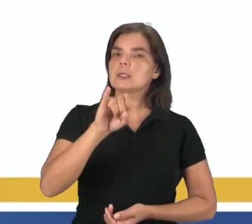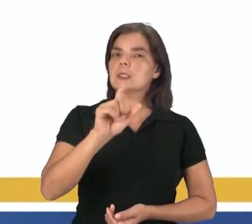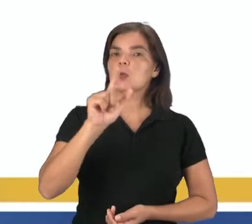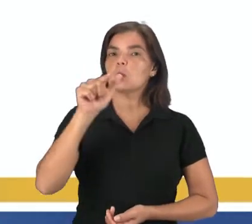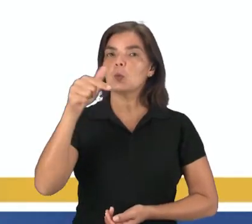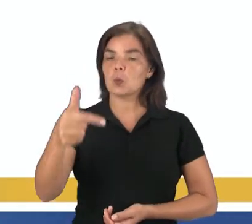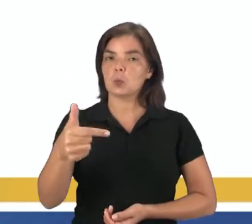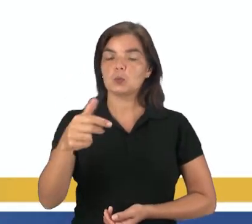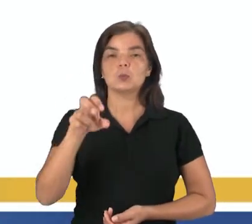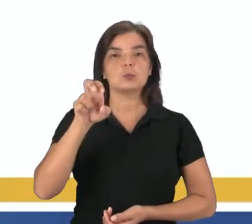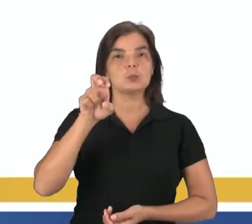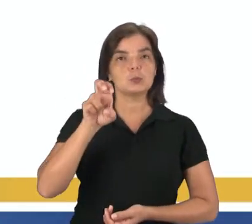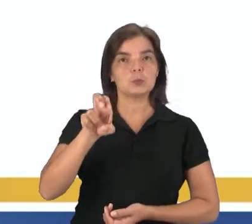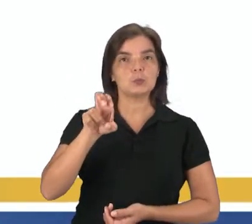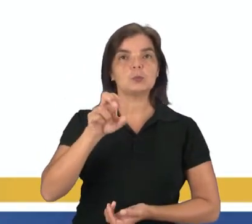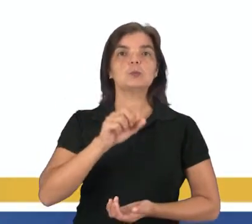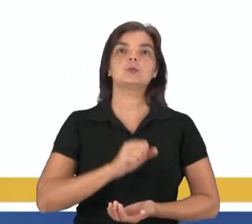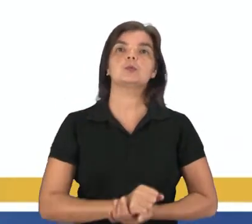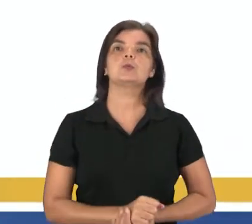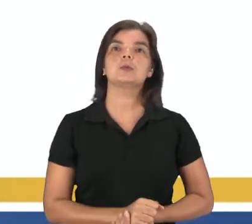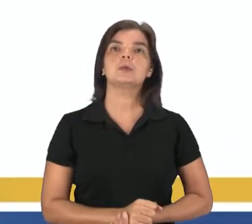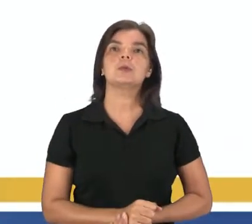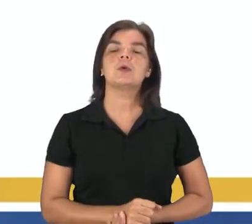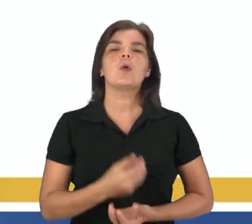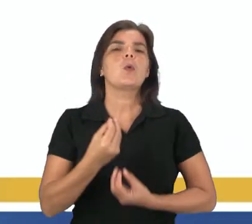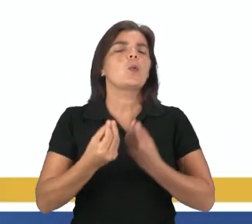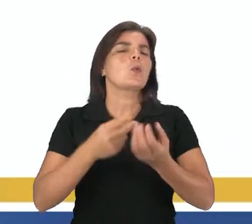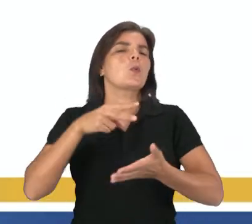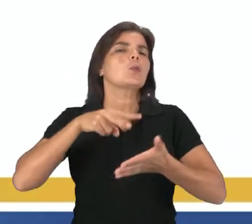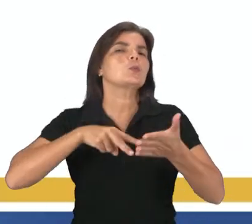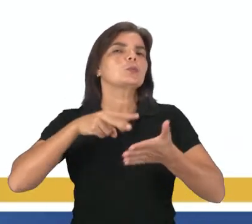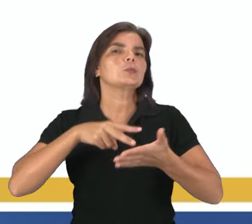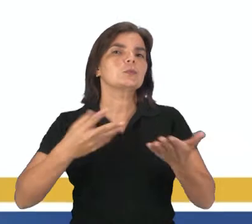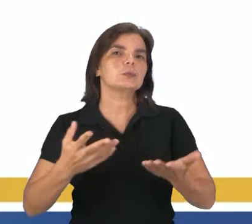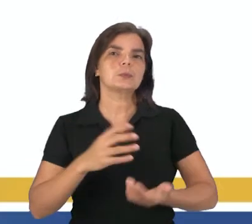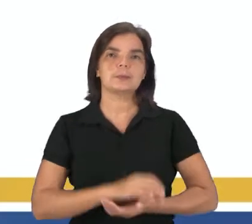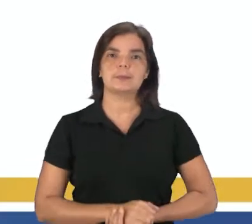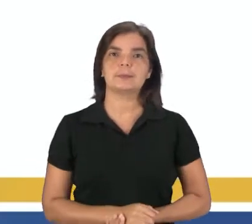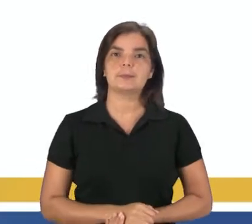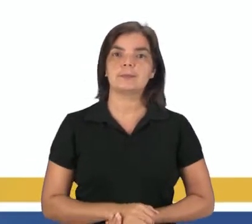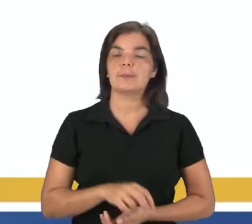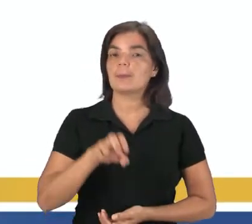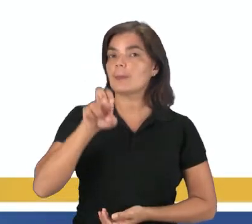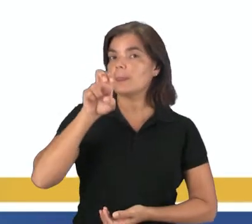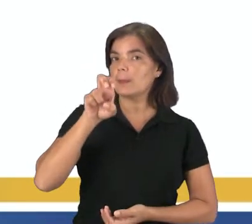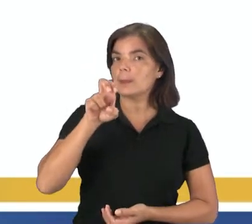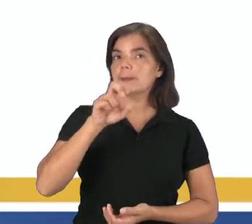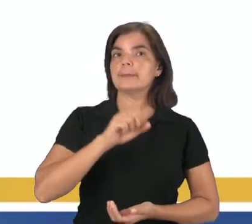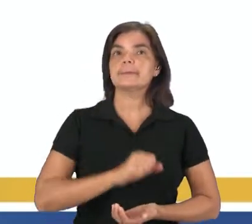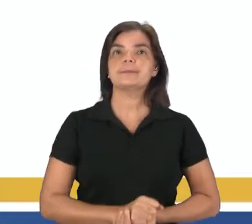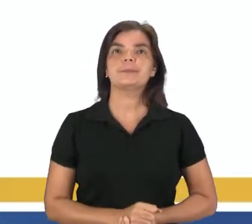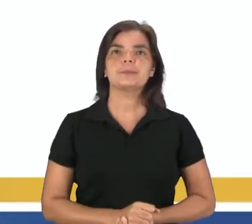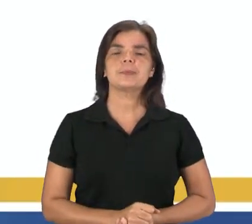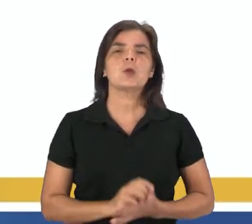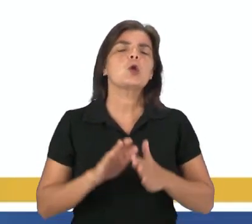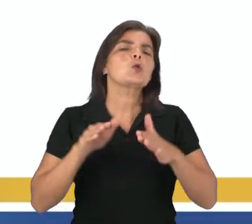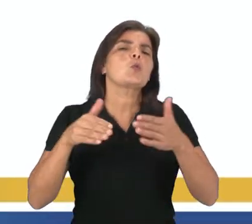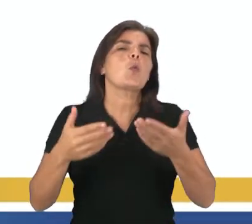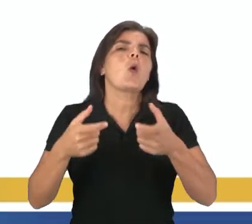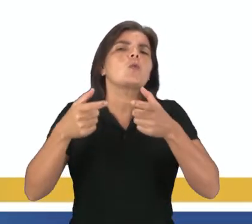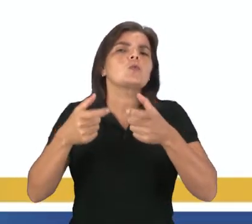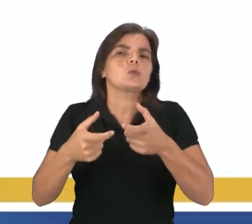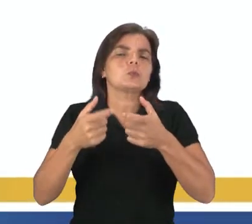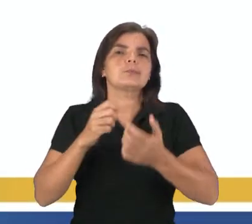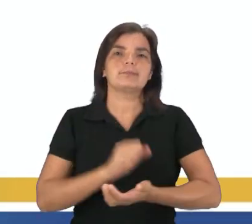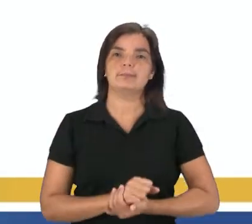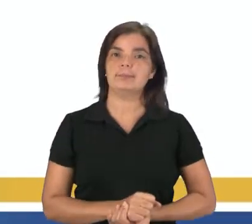um algarismo 5, Como que eu vou ler esse número? 5, Que ordem